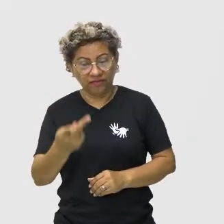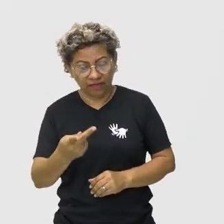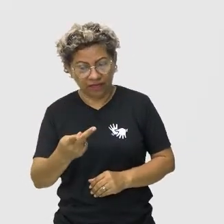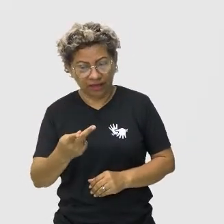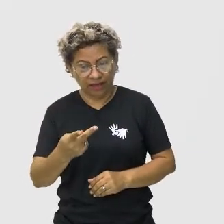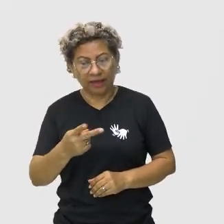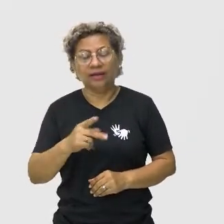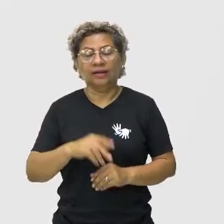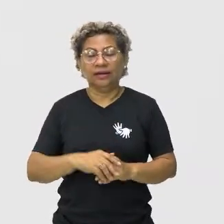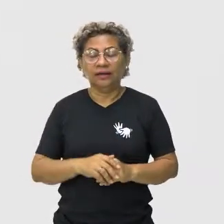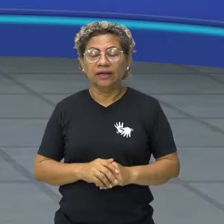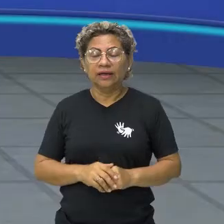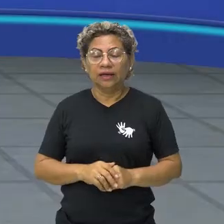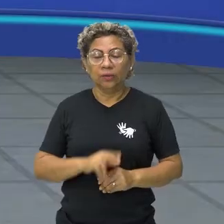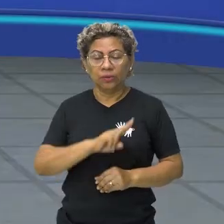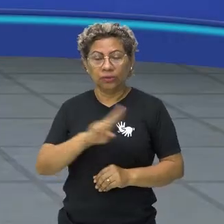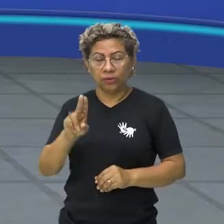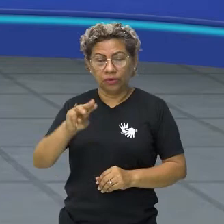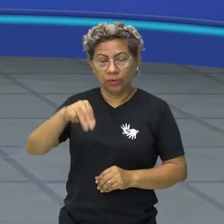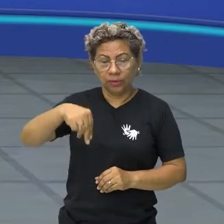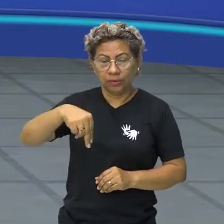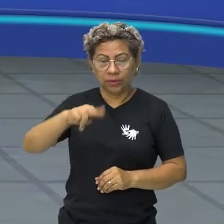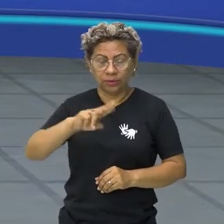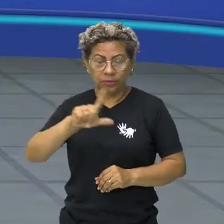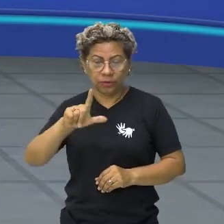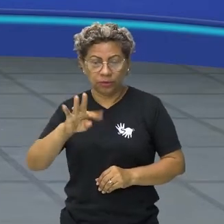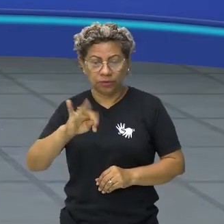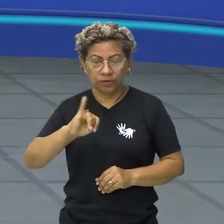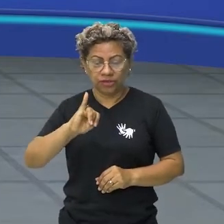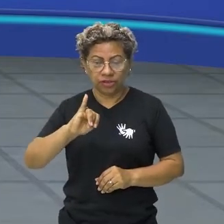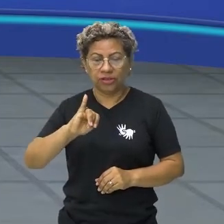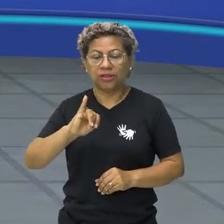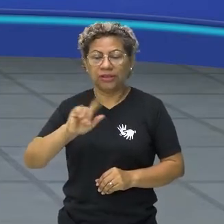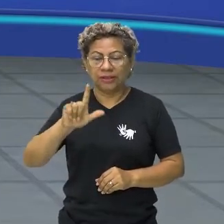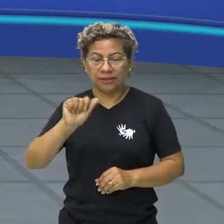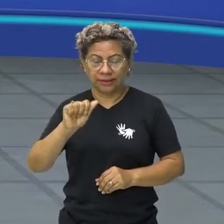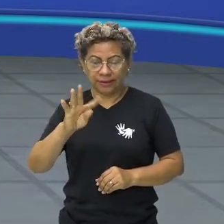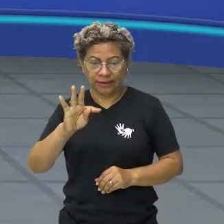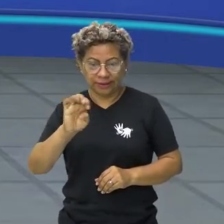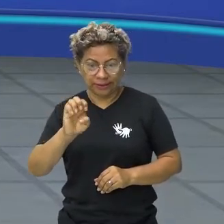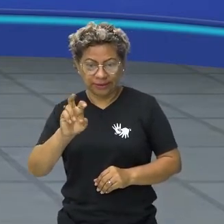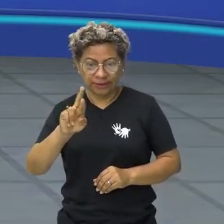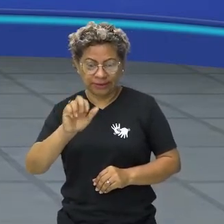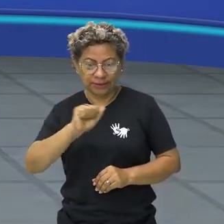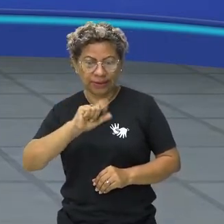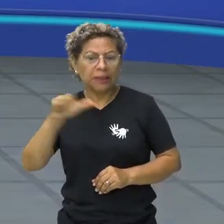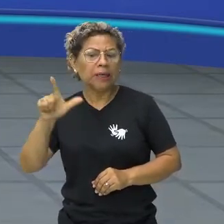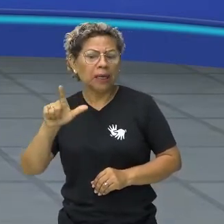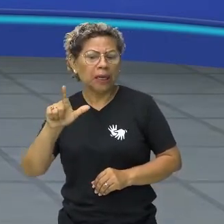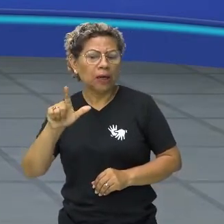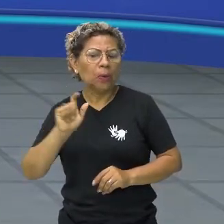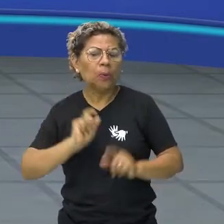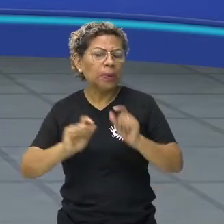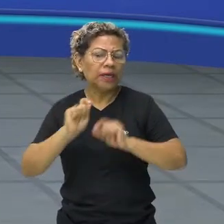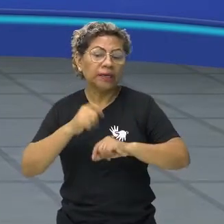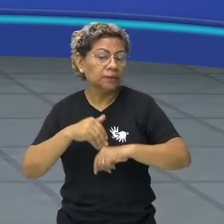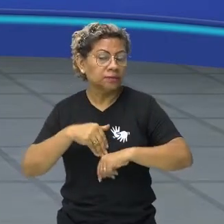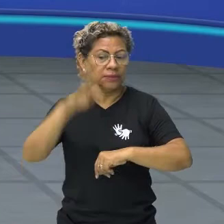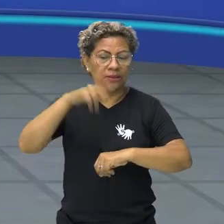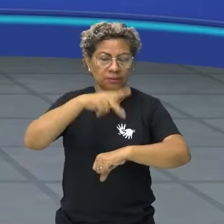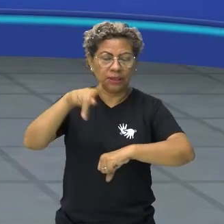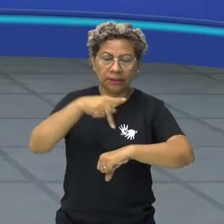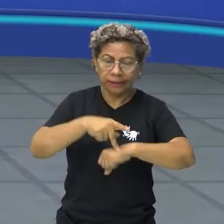multilateral, tá? Por que multilateral? Porque tem mais de dois países aí se desenvolvendo economicamente, querem se desenvolver,